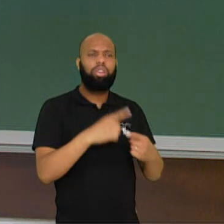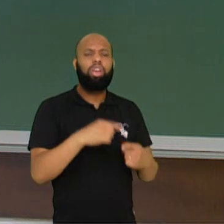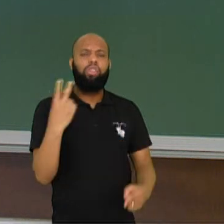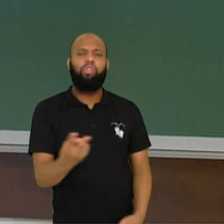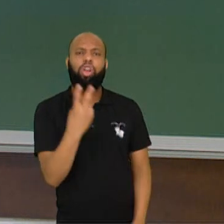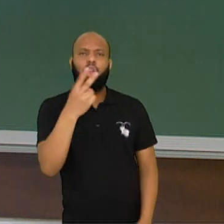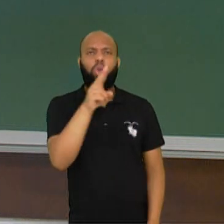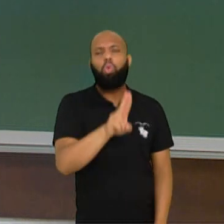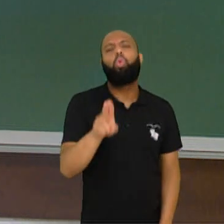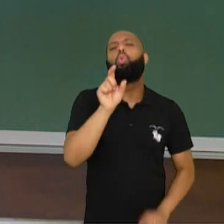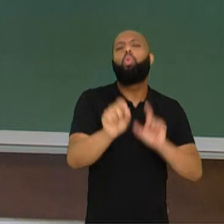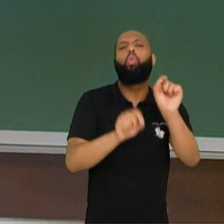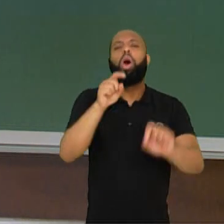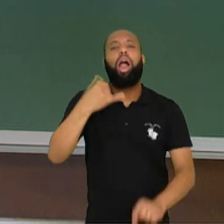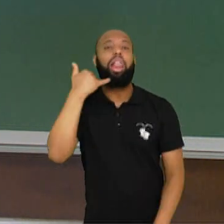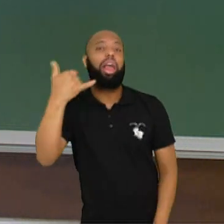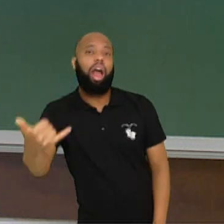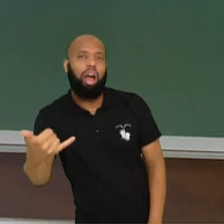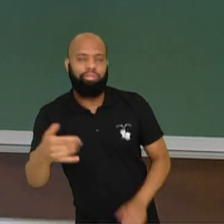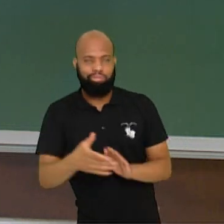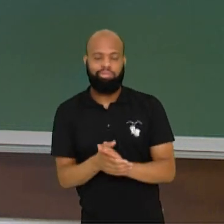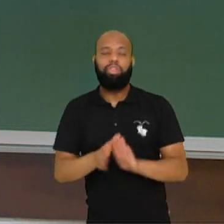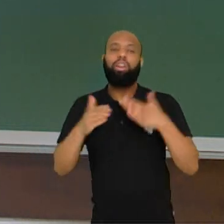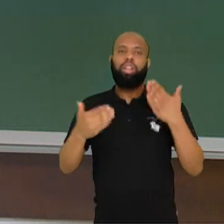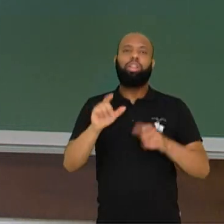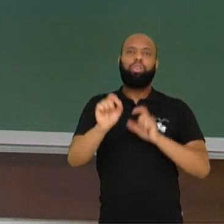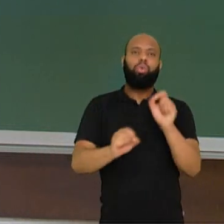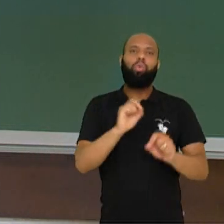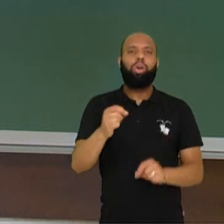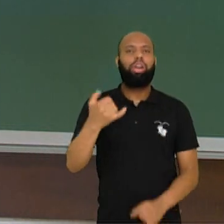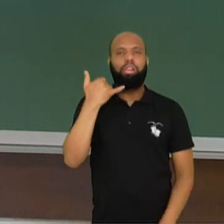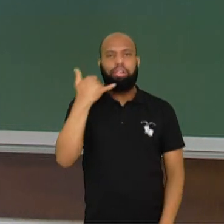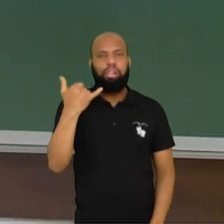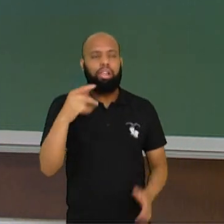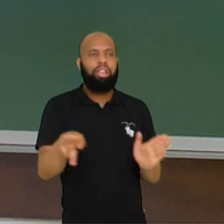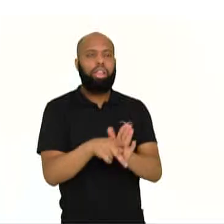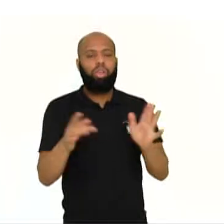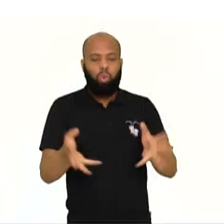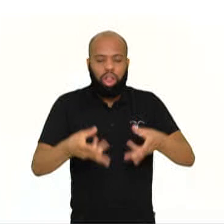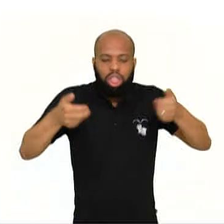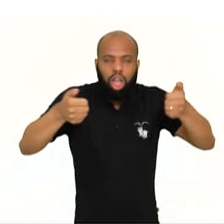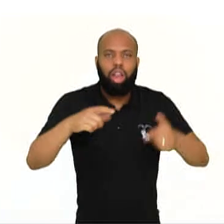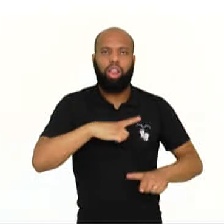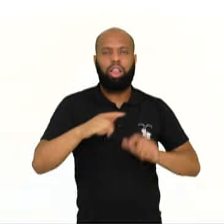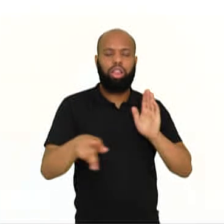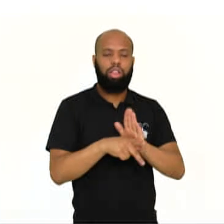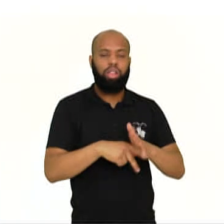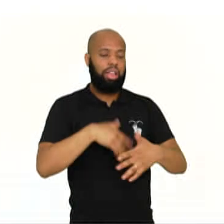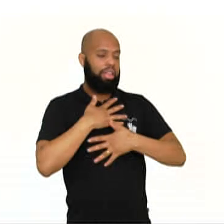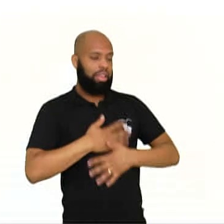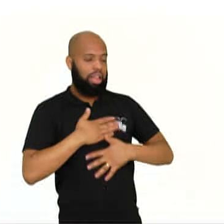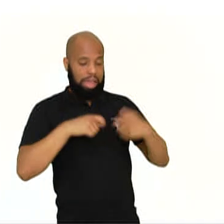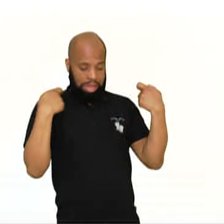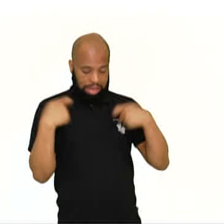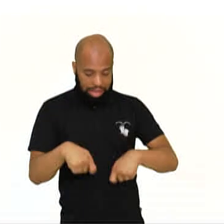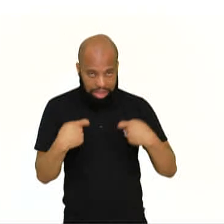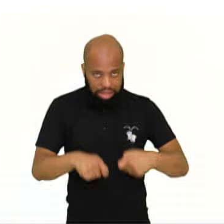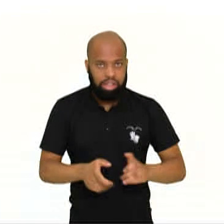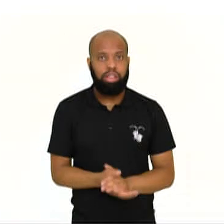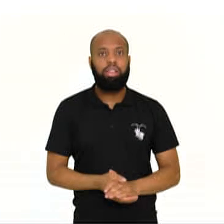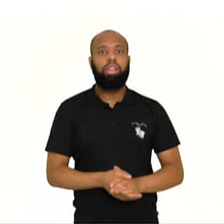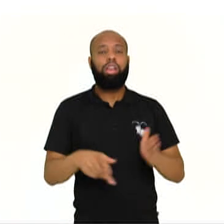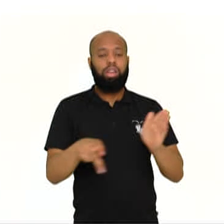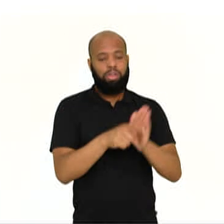fazer ligações, né? O valor de uso de um celular é a qualidade que um objeto possui para satisfazer uma necessidade.